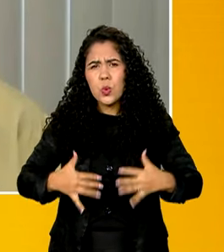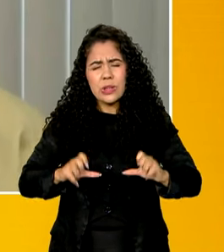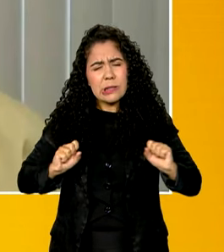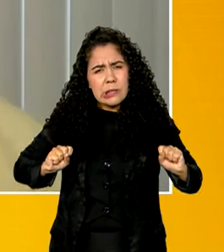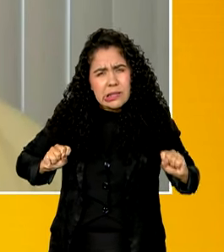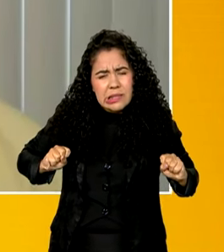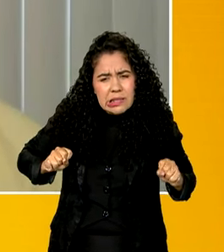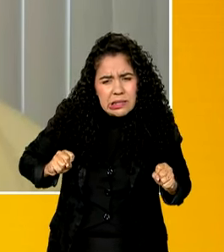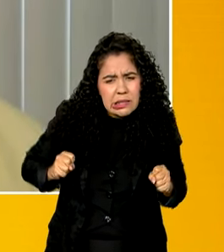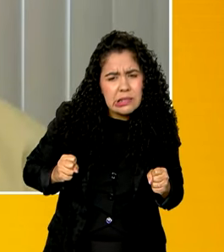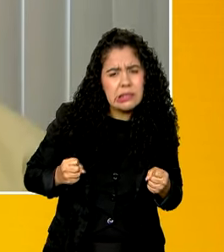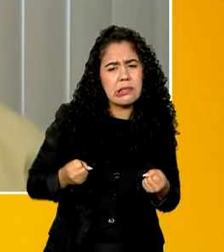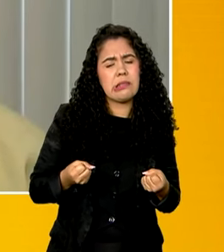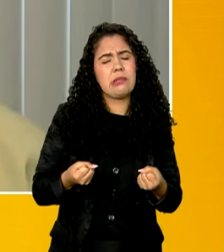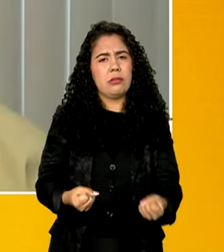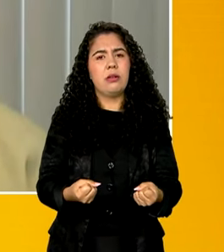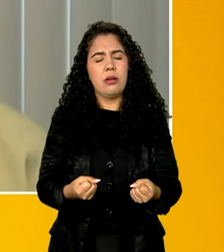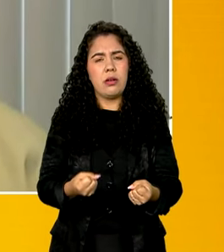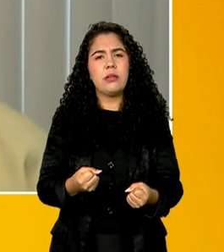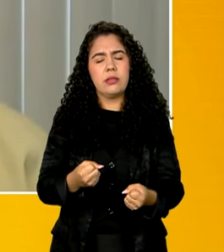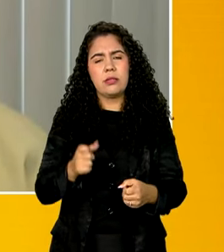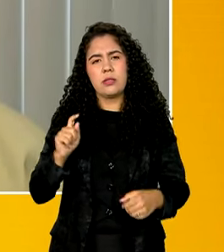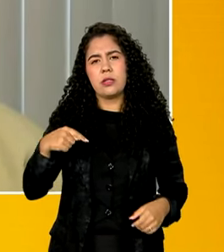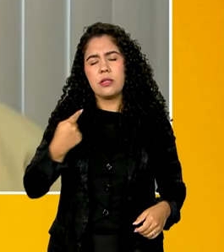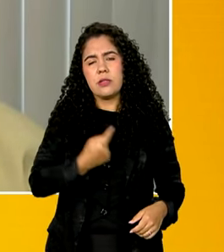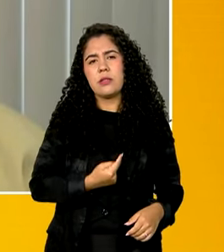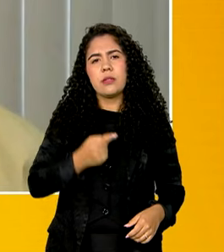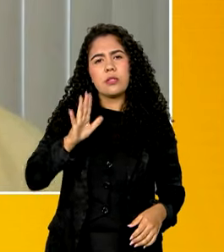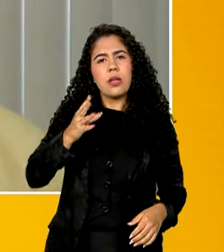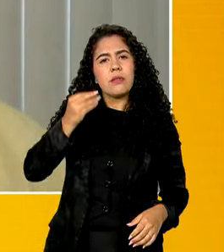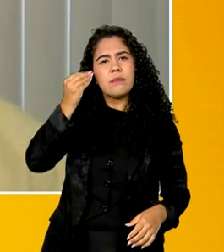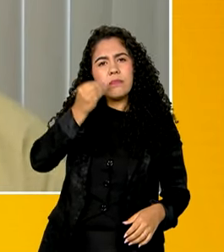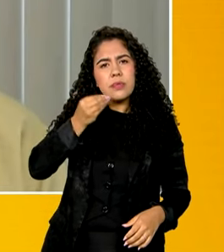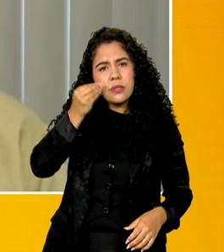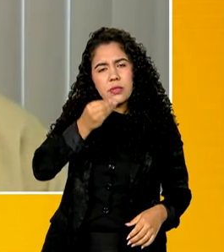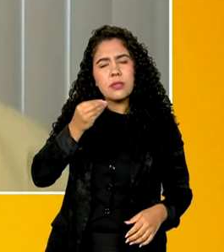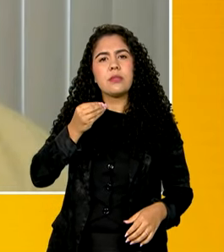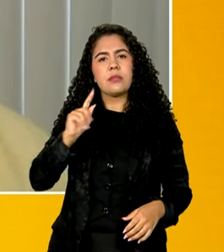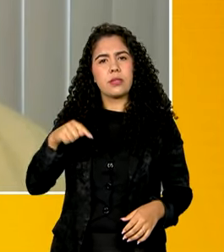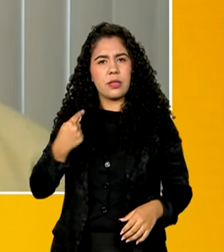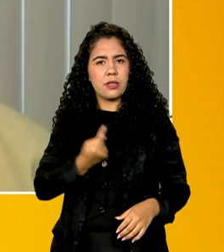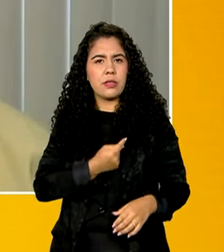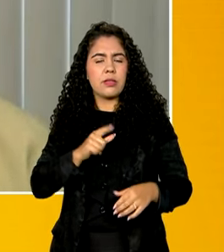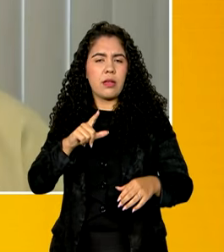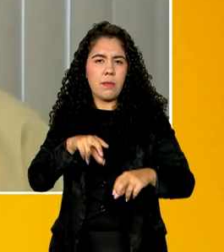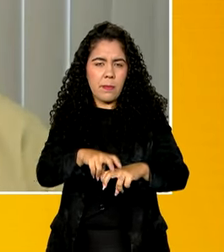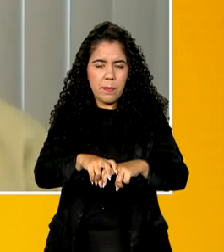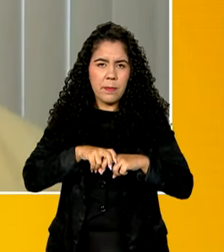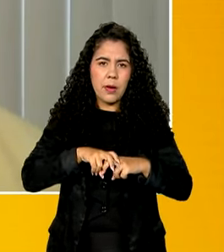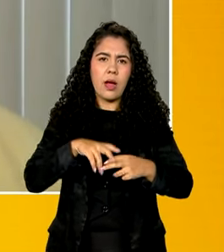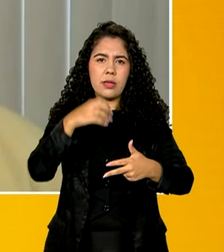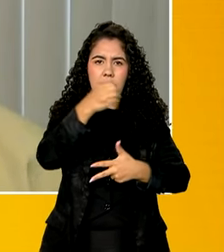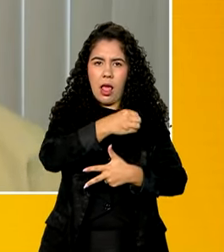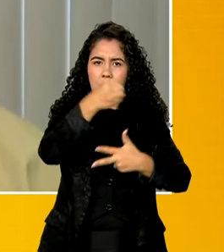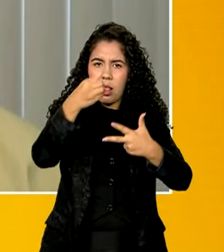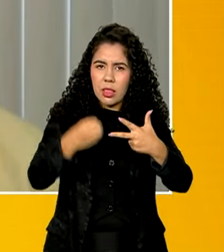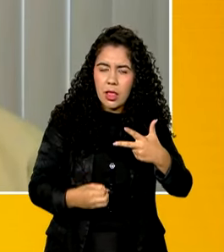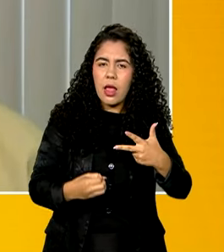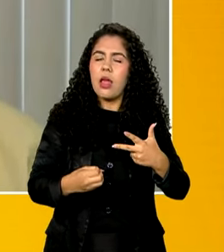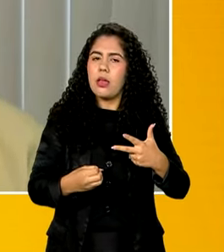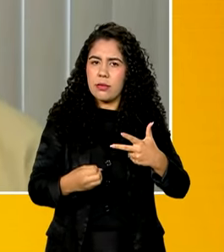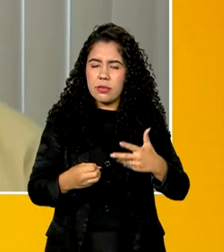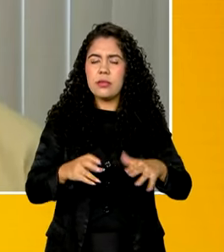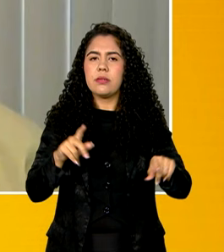A gente trouxe a experiência que nós adquirimos com o Enem, ampliando aquela experiência. Então, a gente